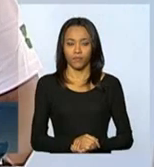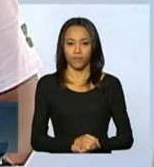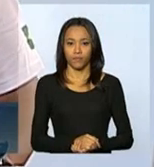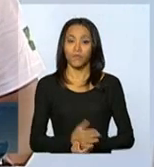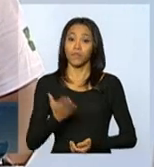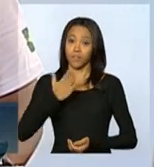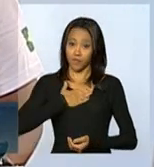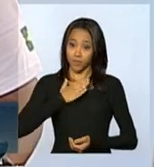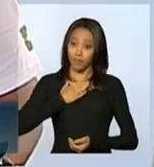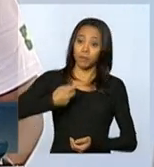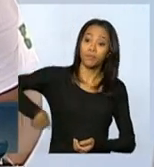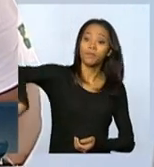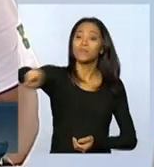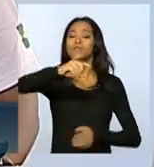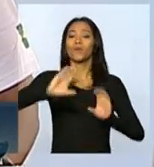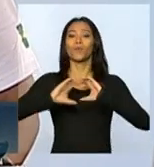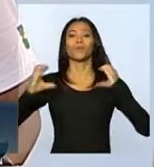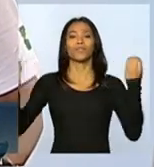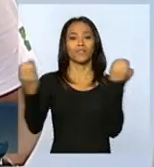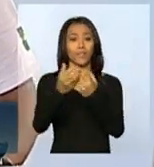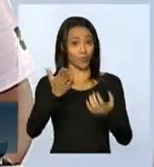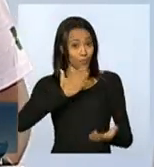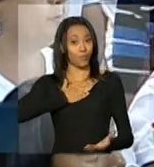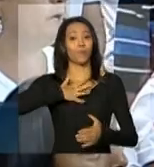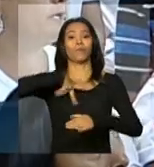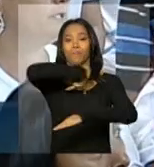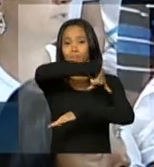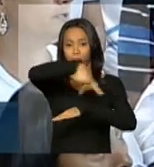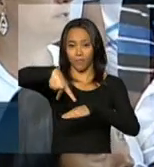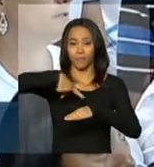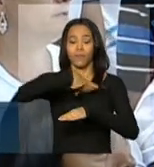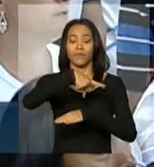de minha comunidade e do meu país.